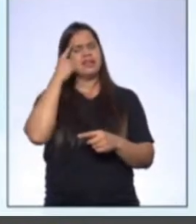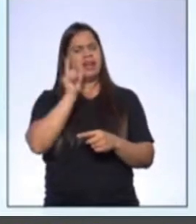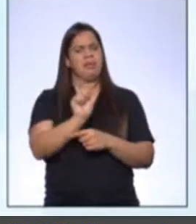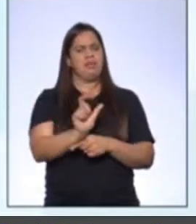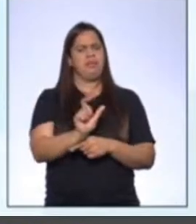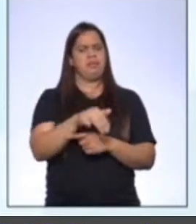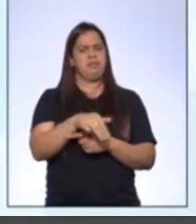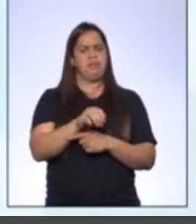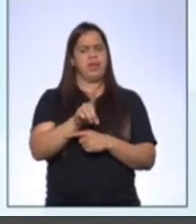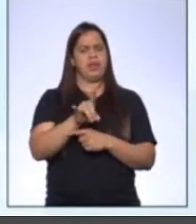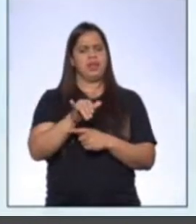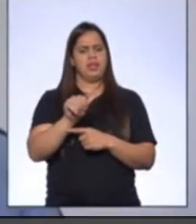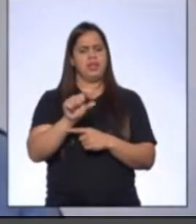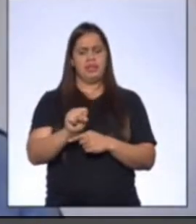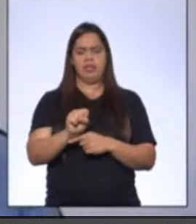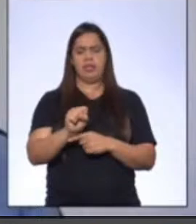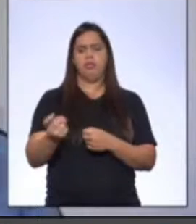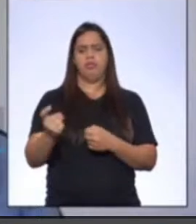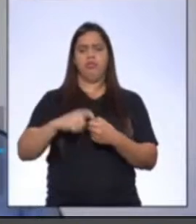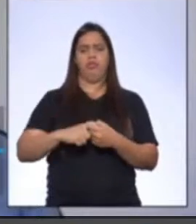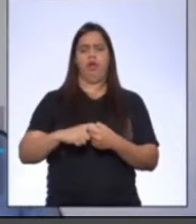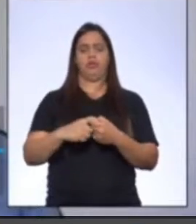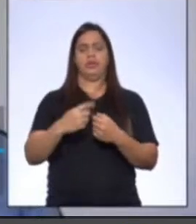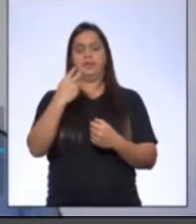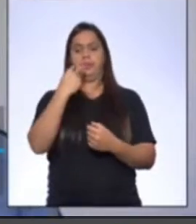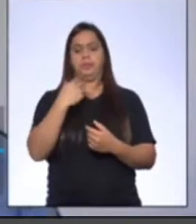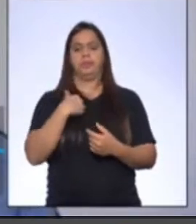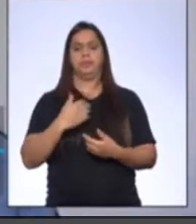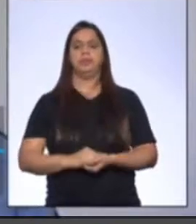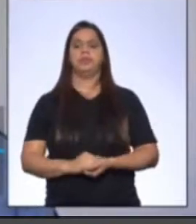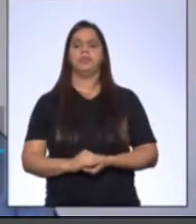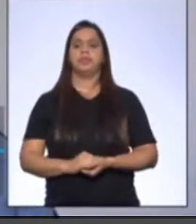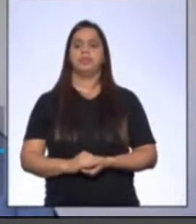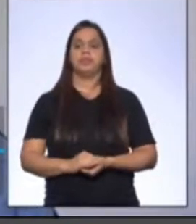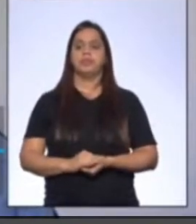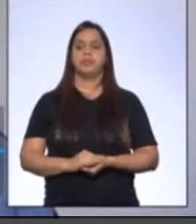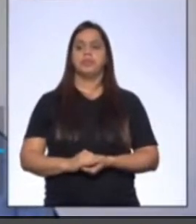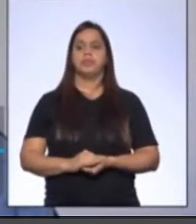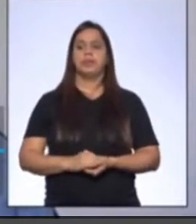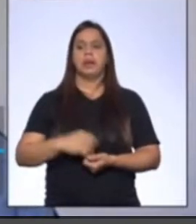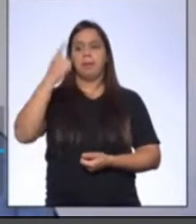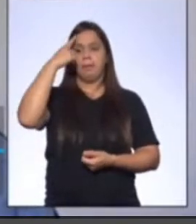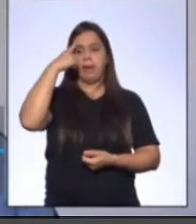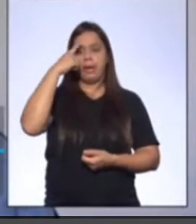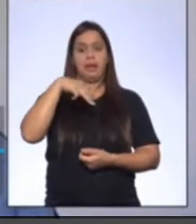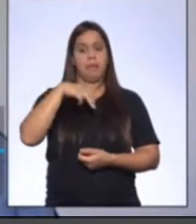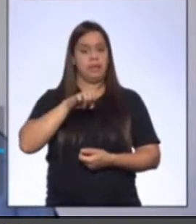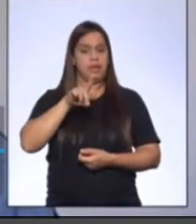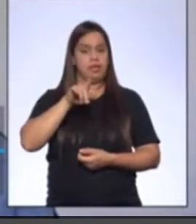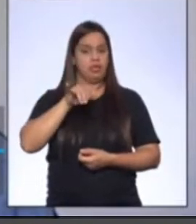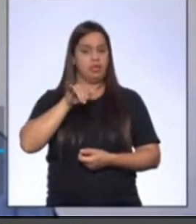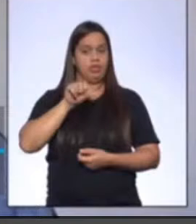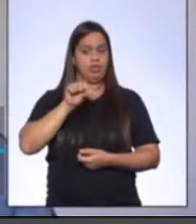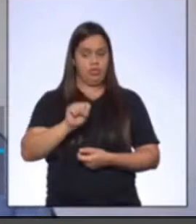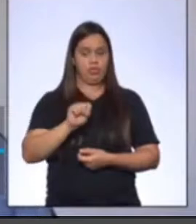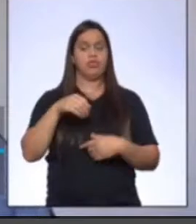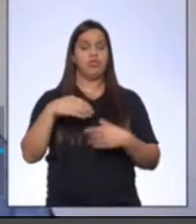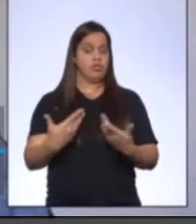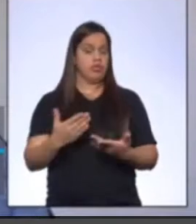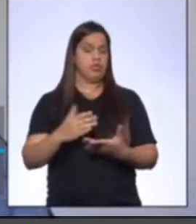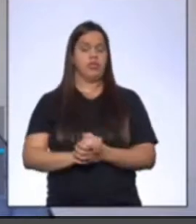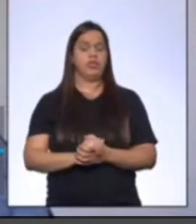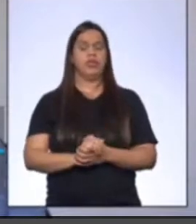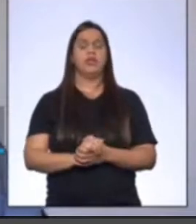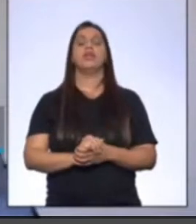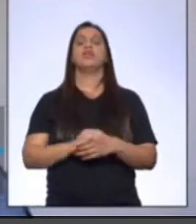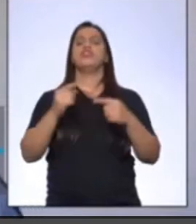quiser pode até voltar para mim, por favor. Se a gente pensar em medidas e a gente ligar ela